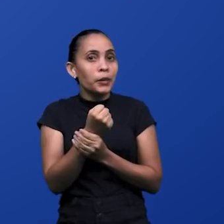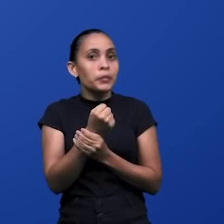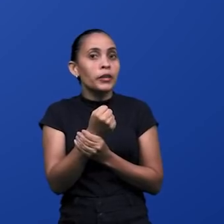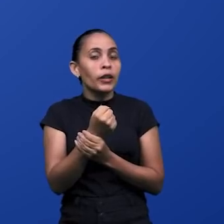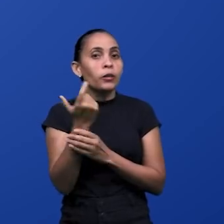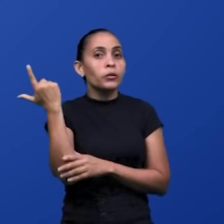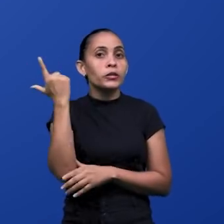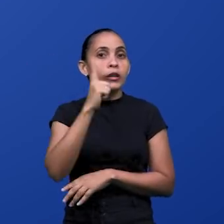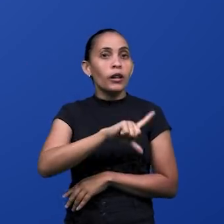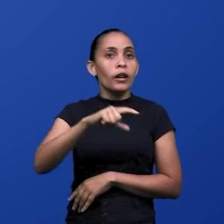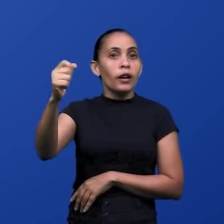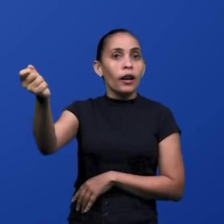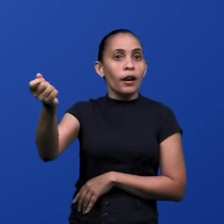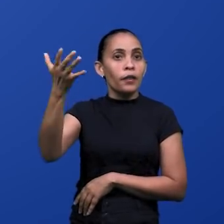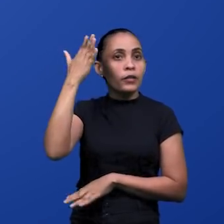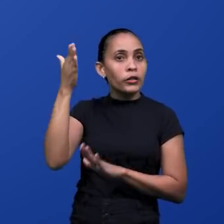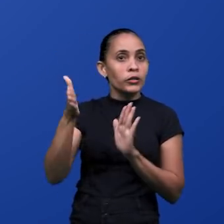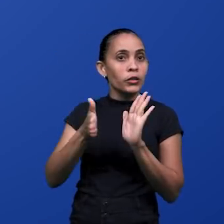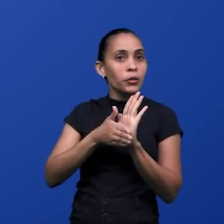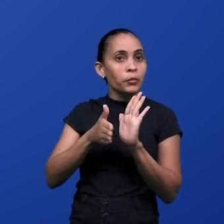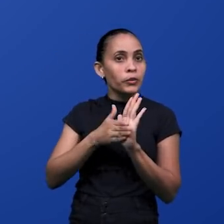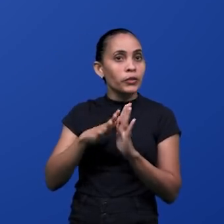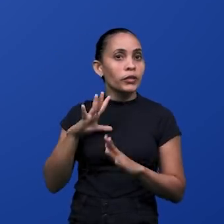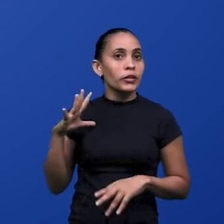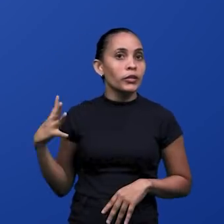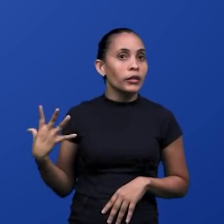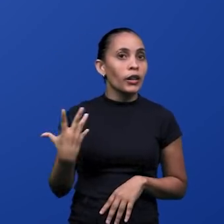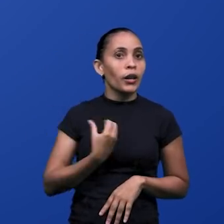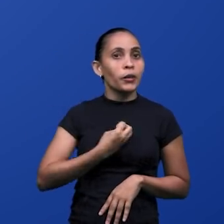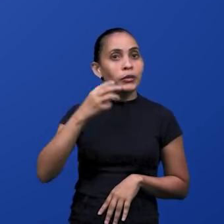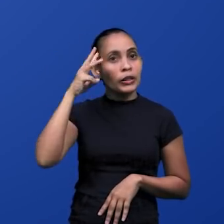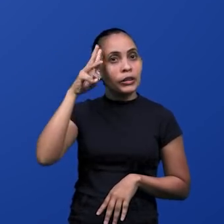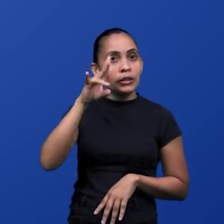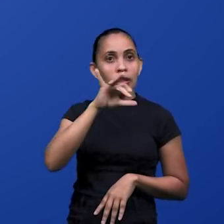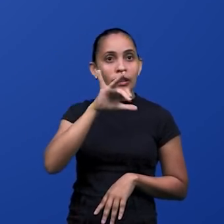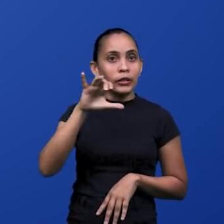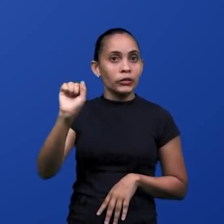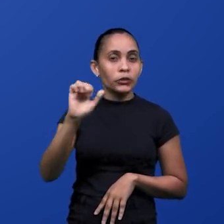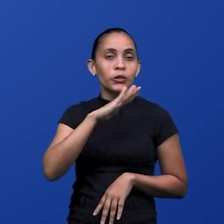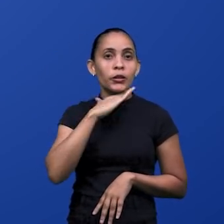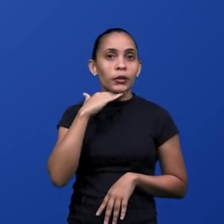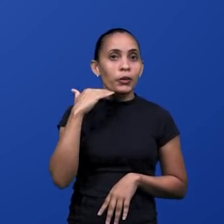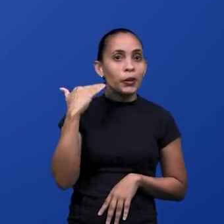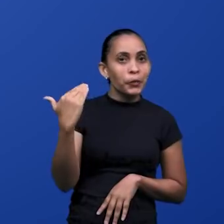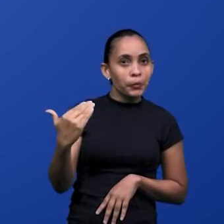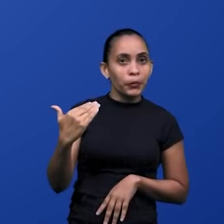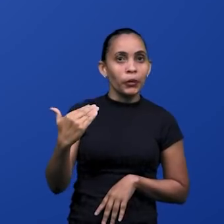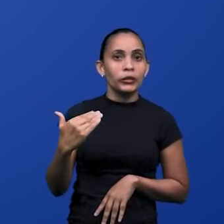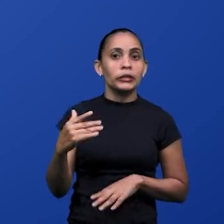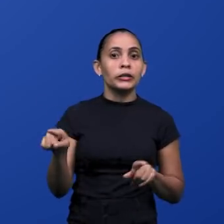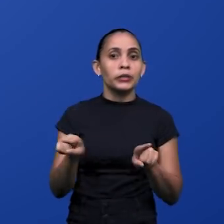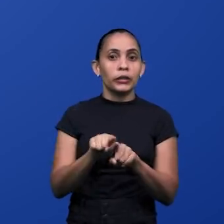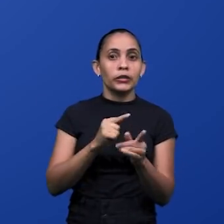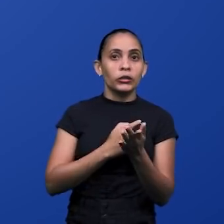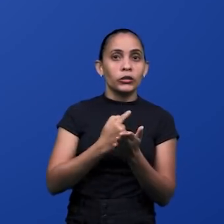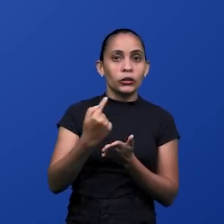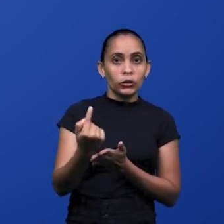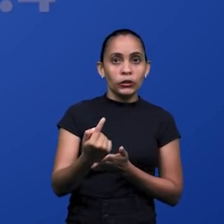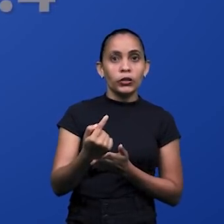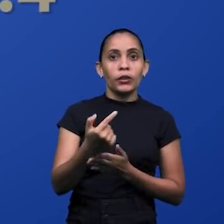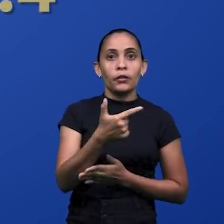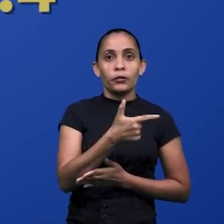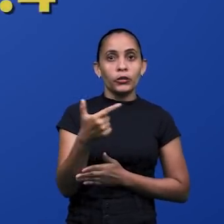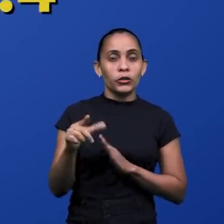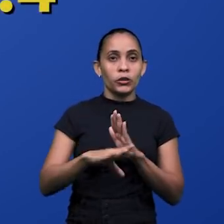alcançou a revelação do projeto de salvação ao terceiro dia, a morte e ressurreição. Em Gênesis